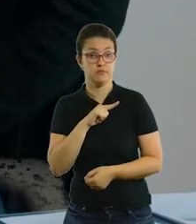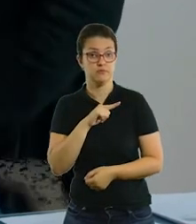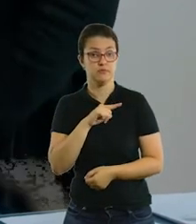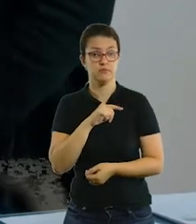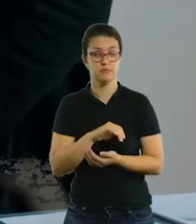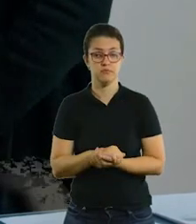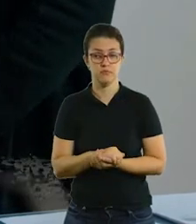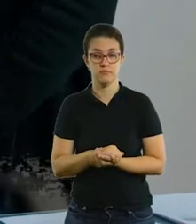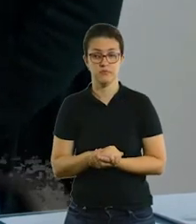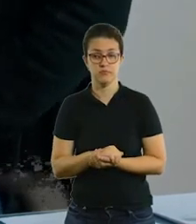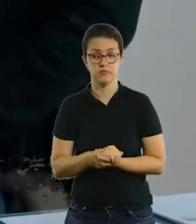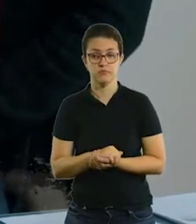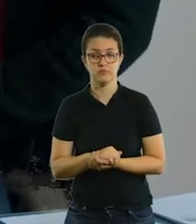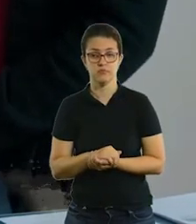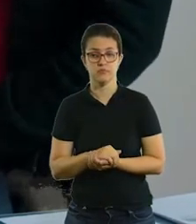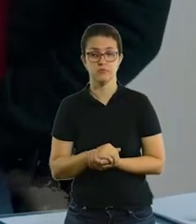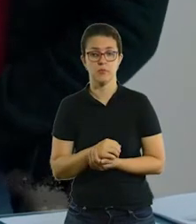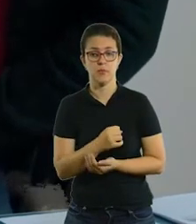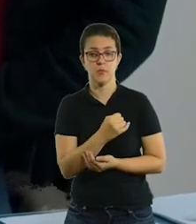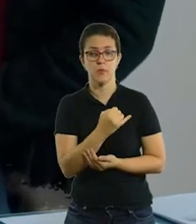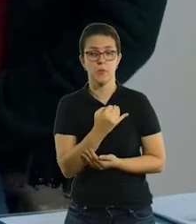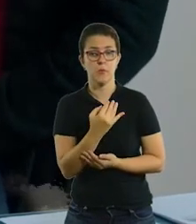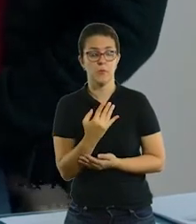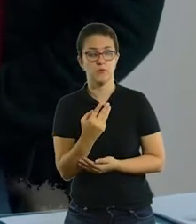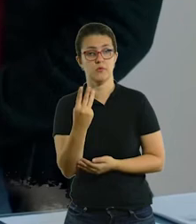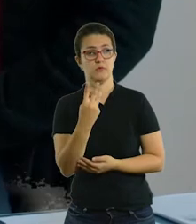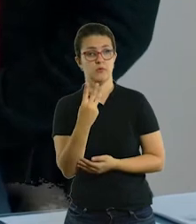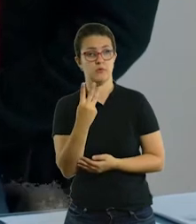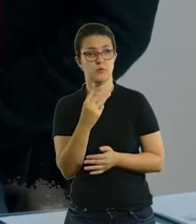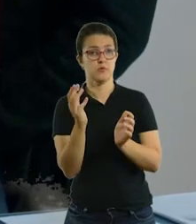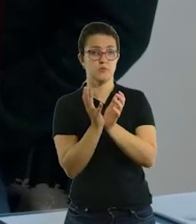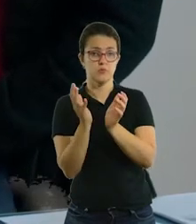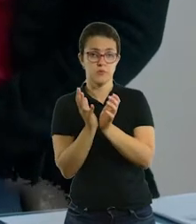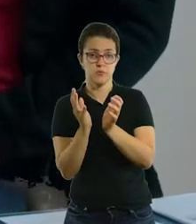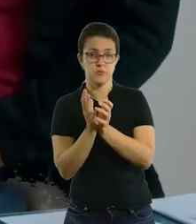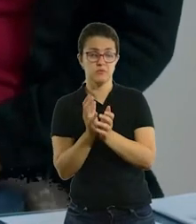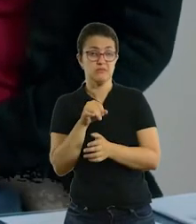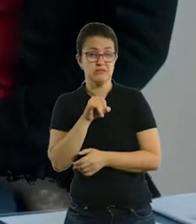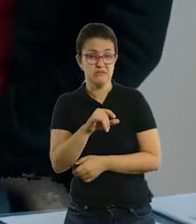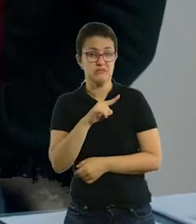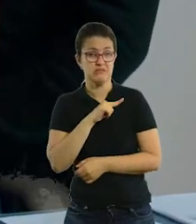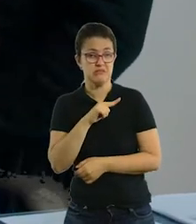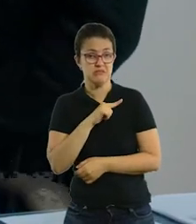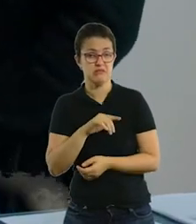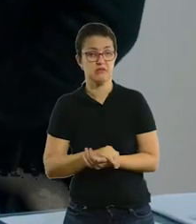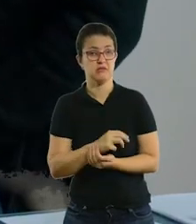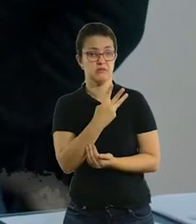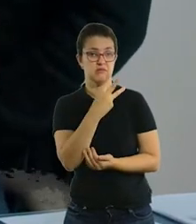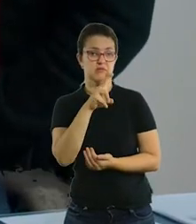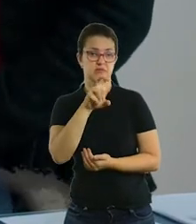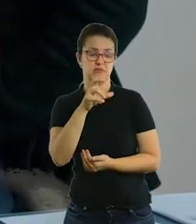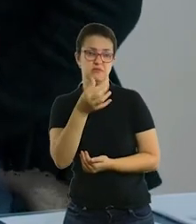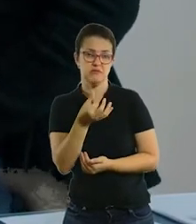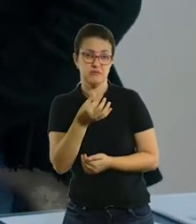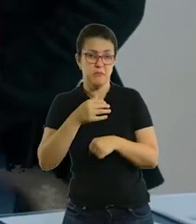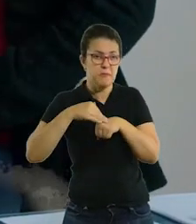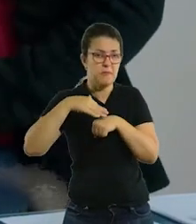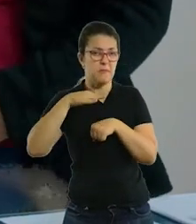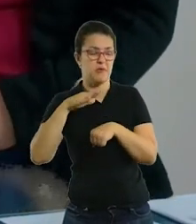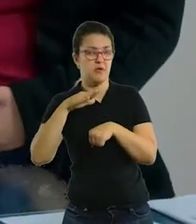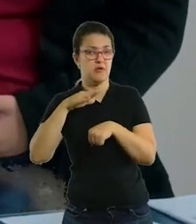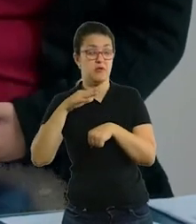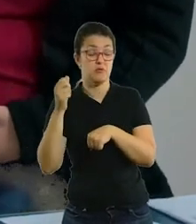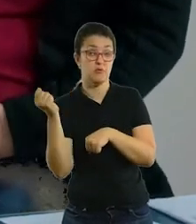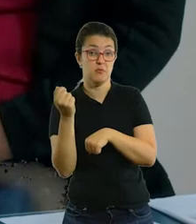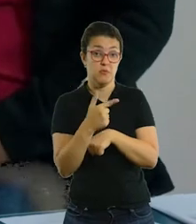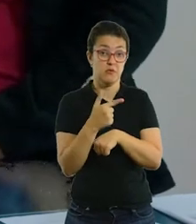tem 585 alunos. Quantos alunos tem o terceiro turno se no segundo turno tem 256 alunos